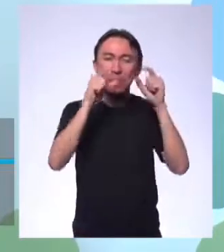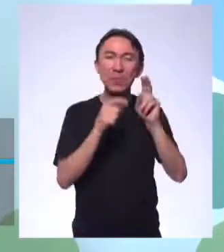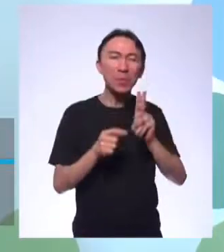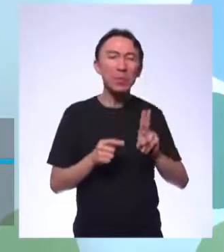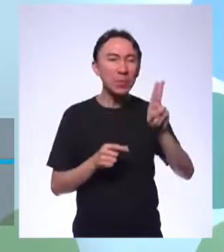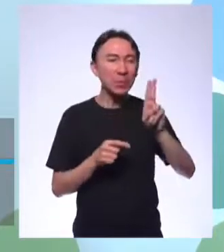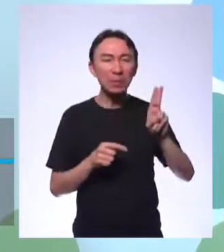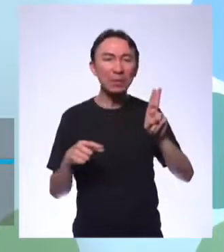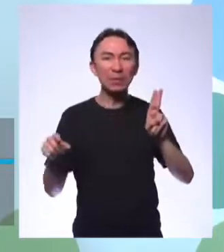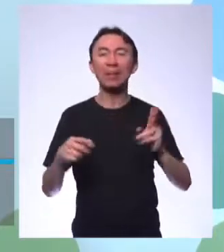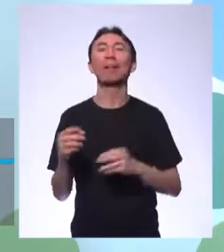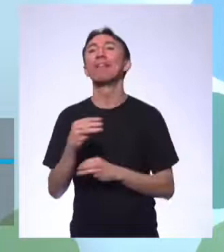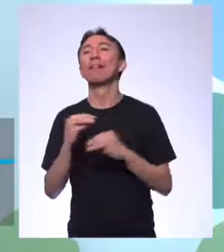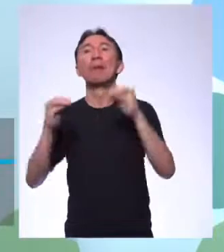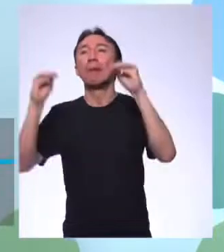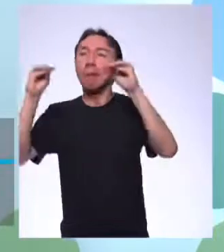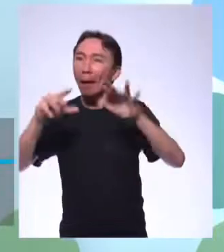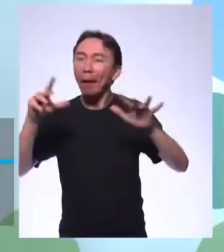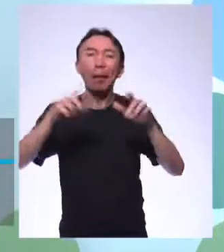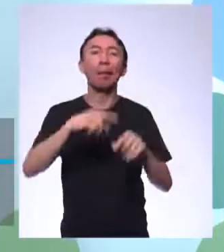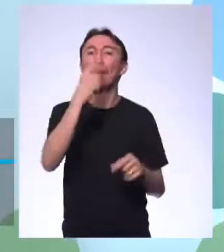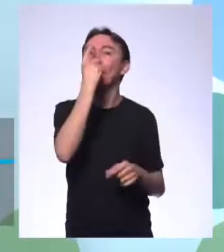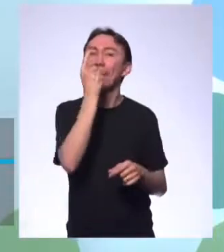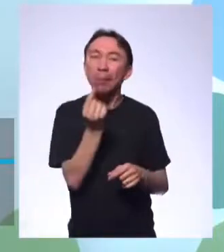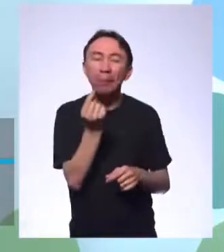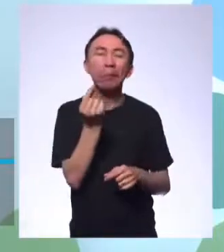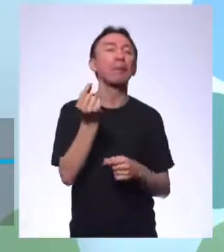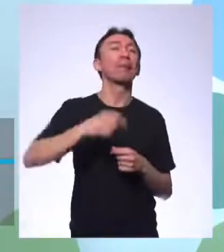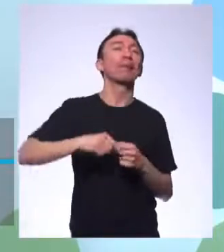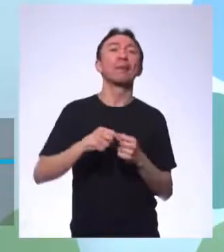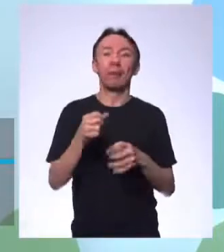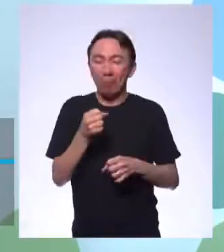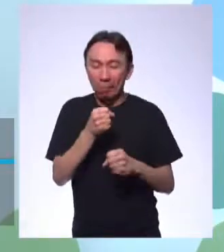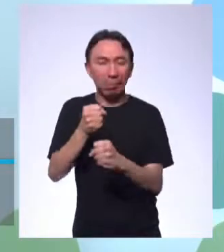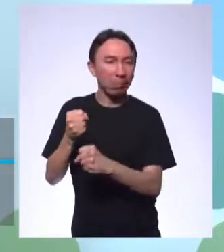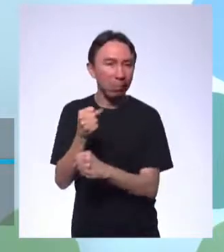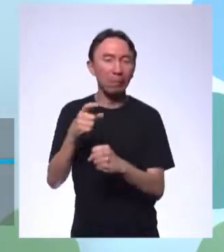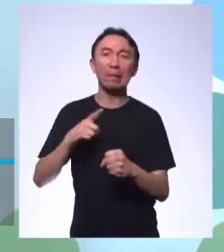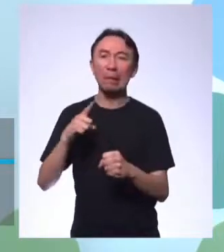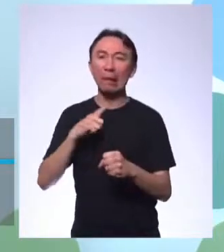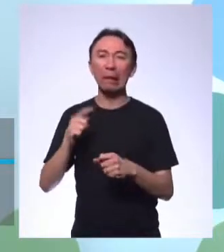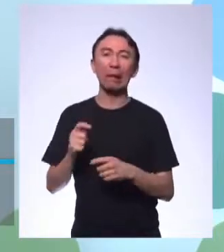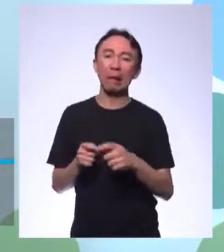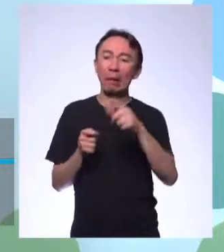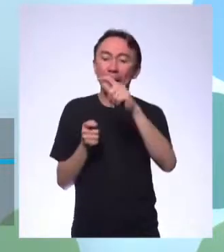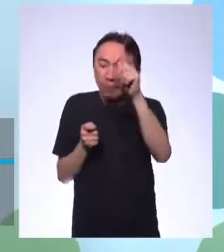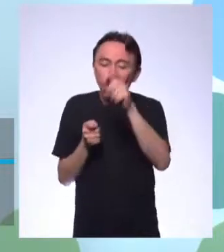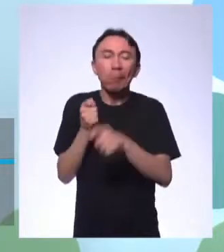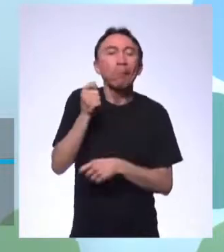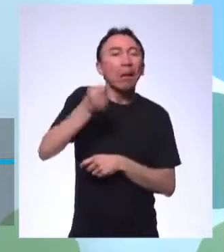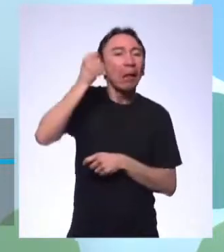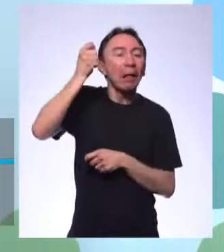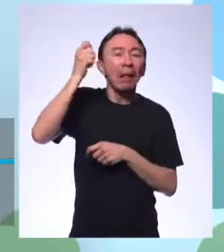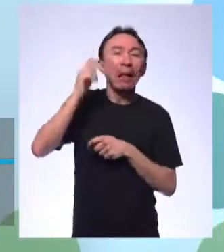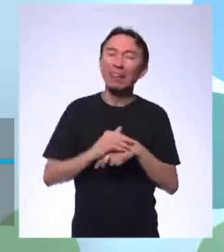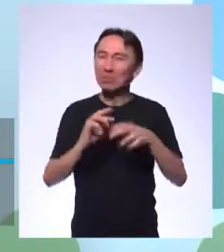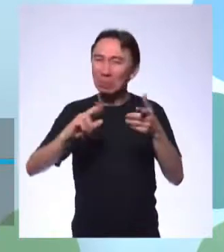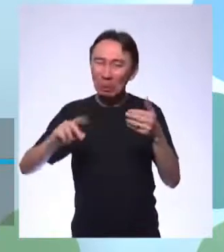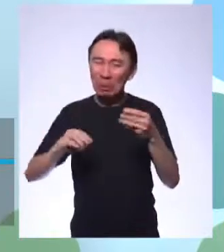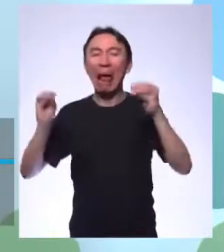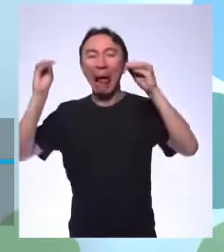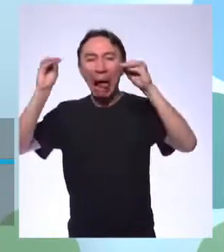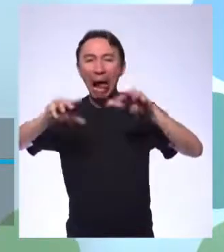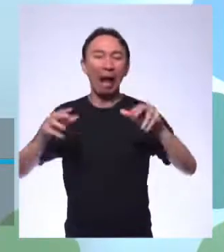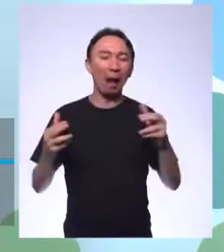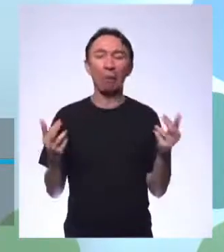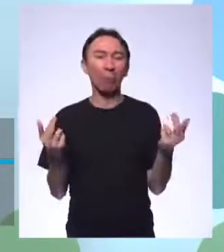universo, a magia, os bruxos, aparecem magos nos dois, né? É, os dois tratam de magia, do fantástico, o mesmo autor.